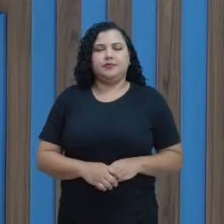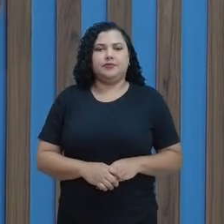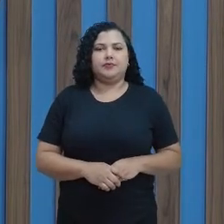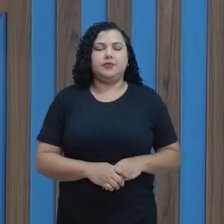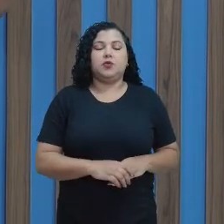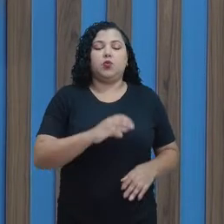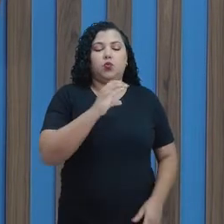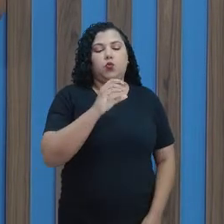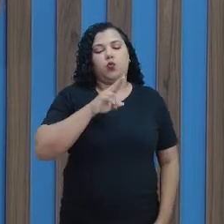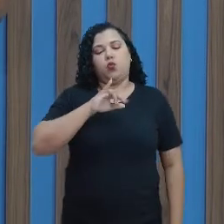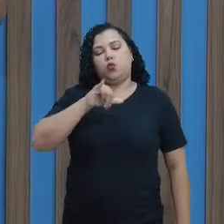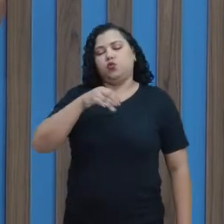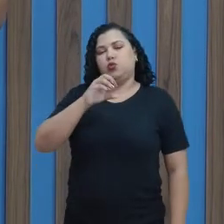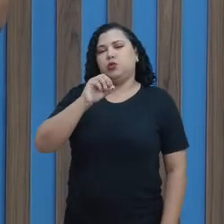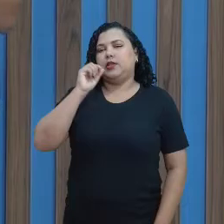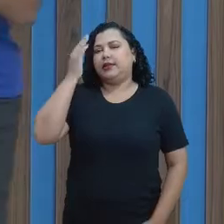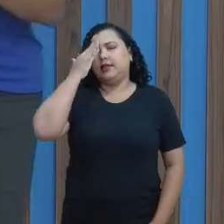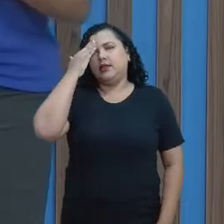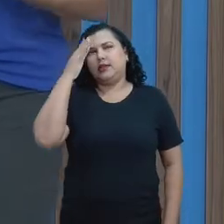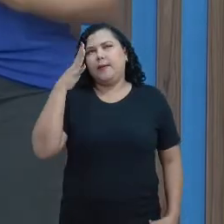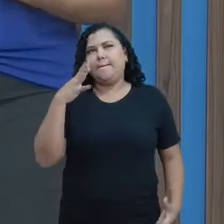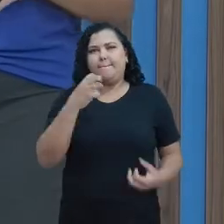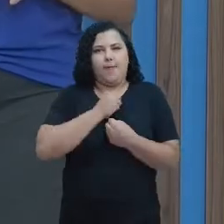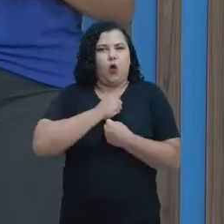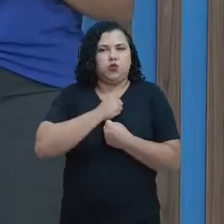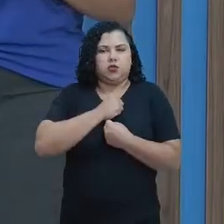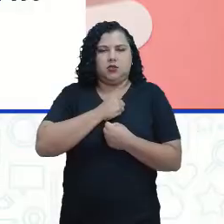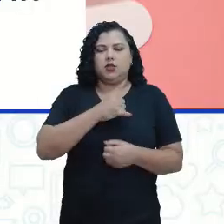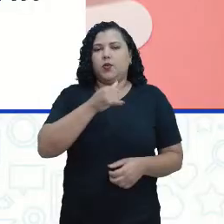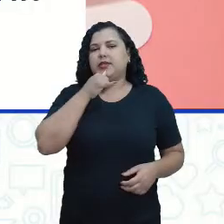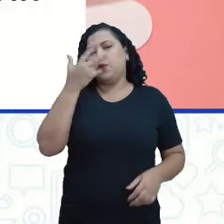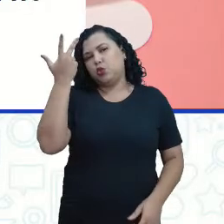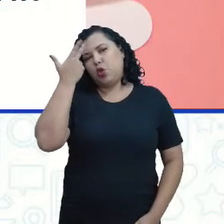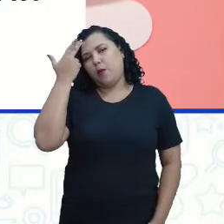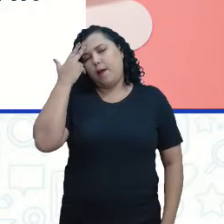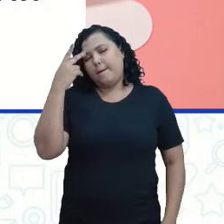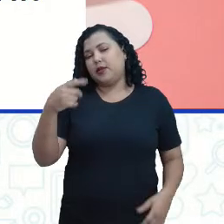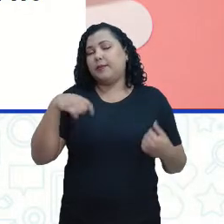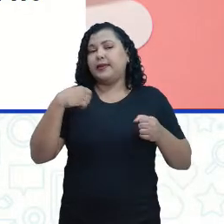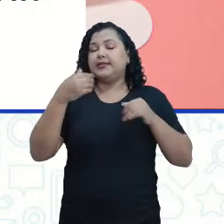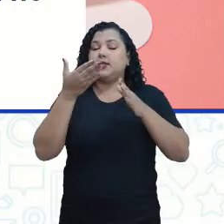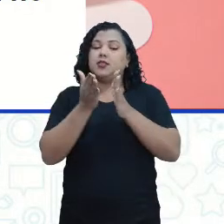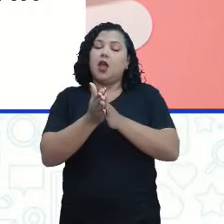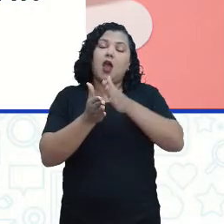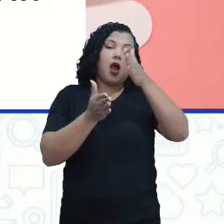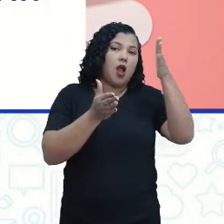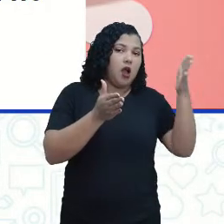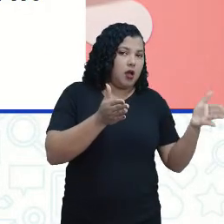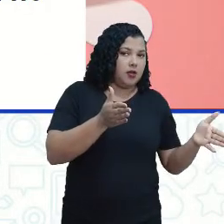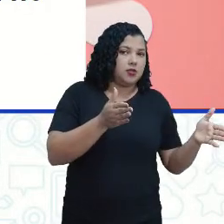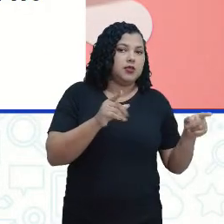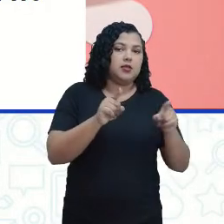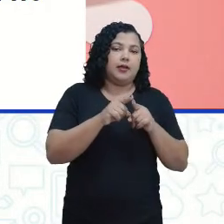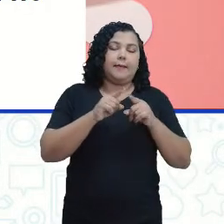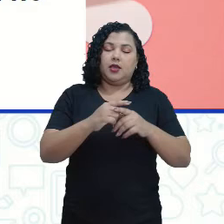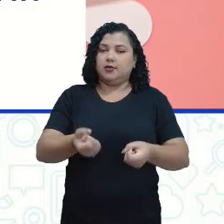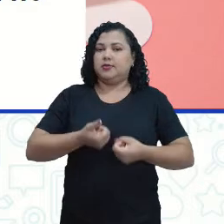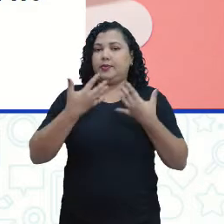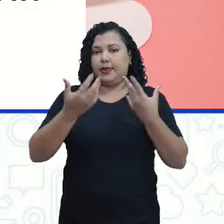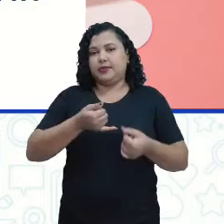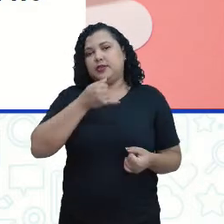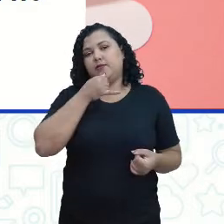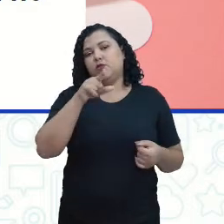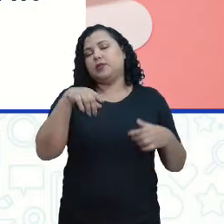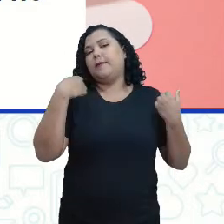E o cujo, ele tem essa ideia de posse, ele dá uma ideia de posse. Então, geralmente exigem antecedentes e consequentes expressos. Então,